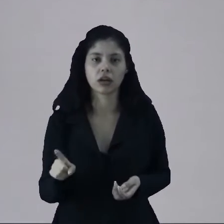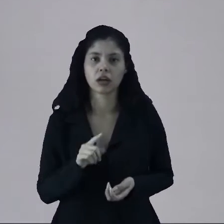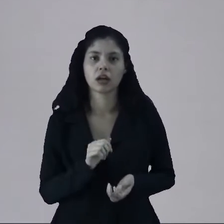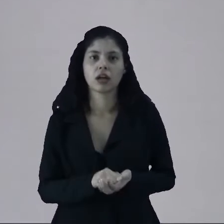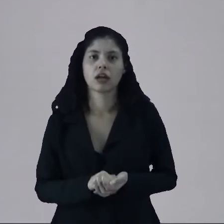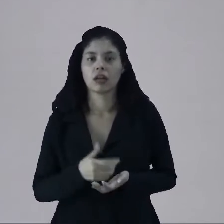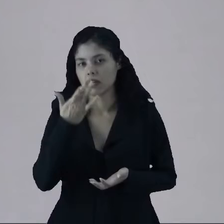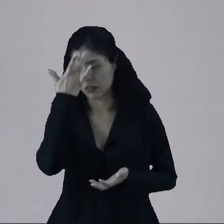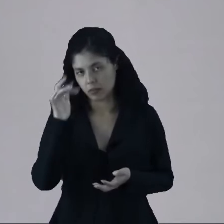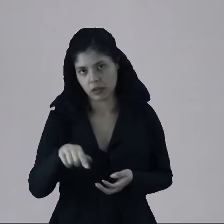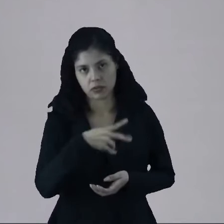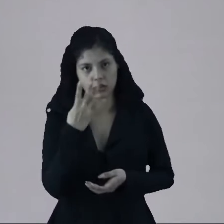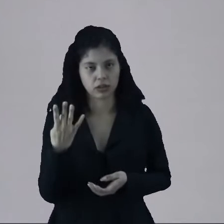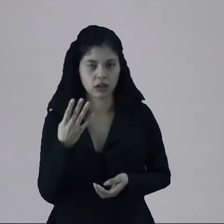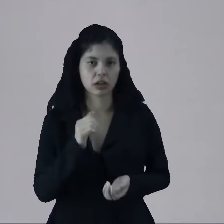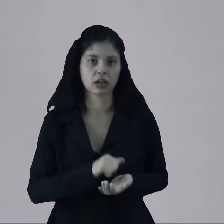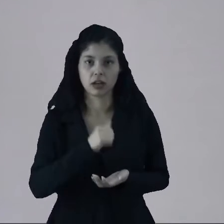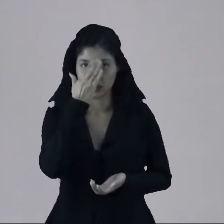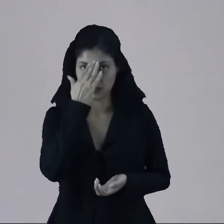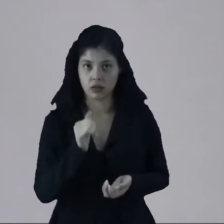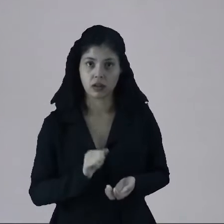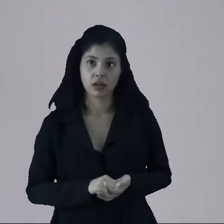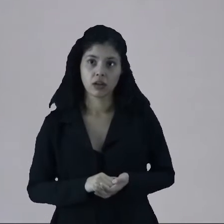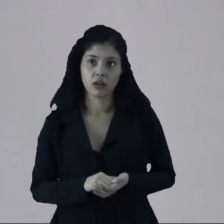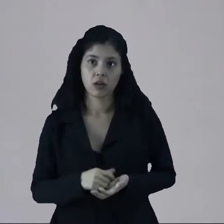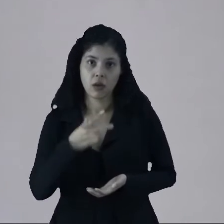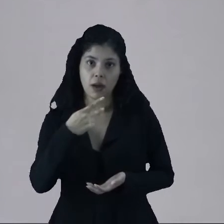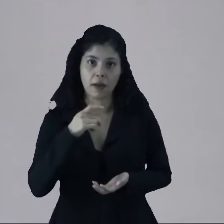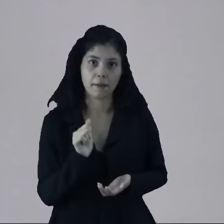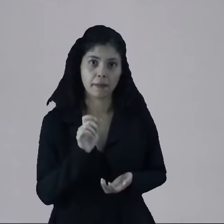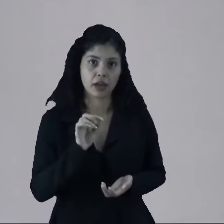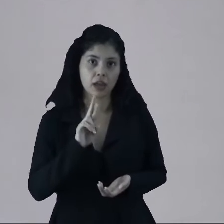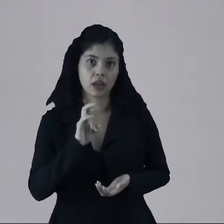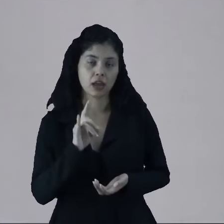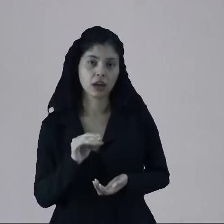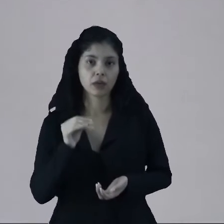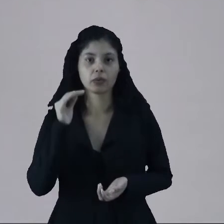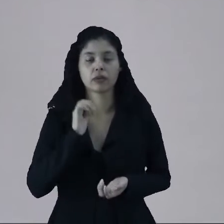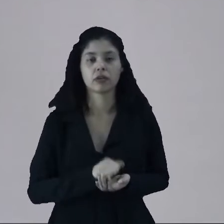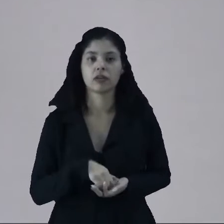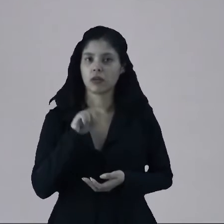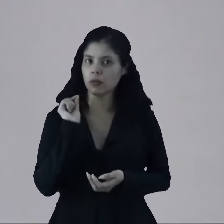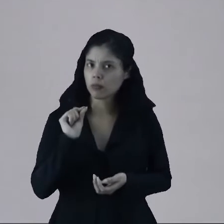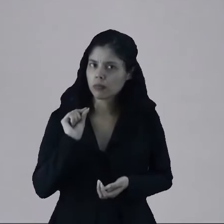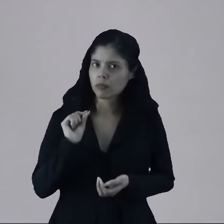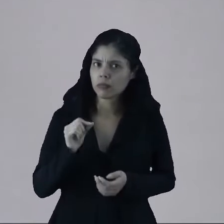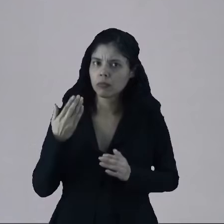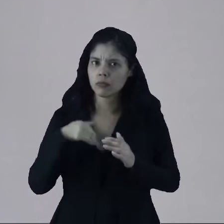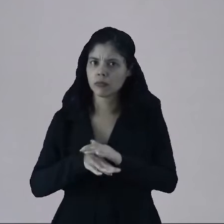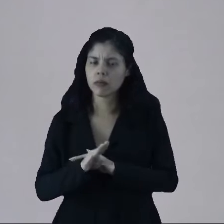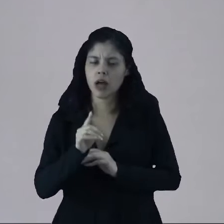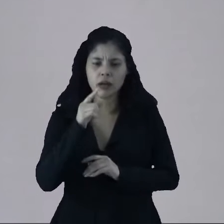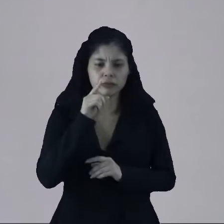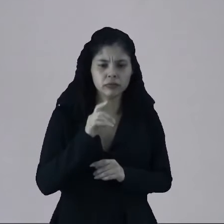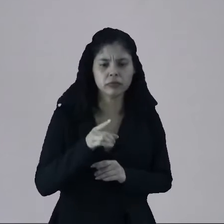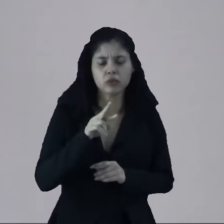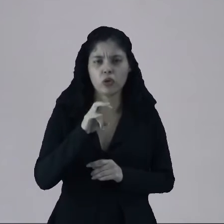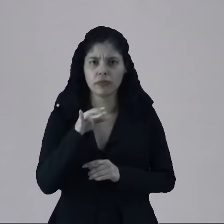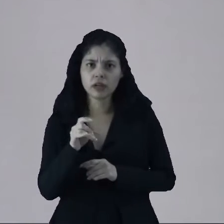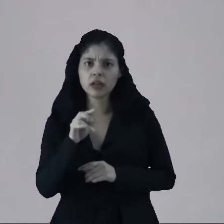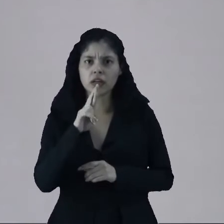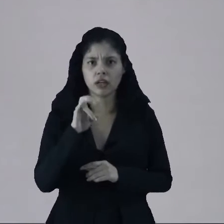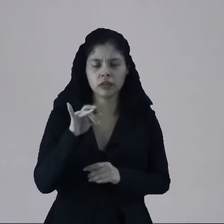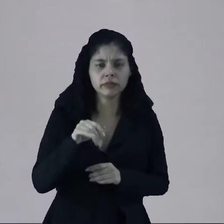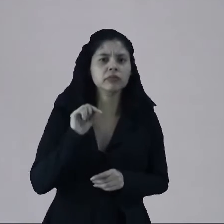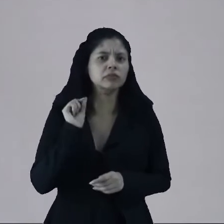ele não quer saber a quantidade disso, ele quer saber um padrão. Ele quer saber o que está lá, se é dominante, se é recessivo,